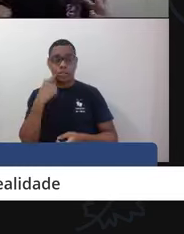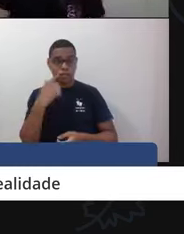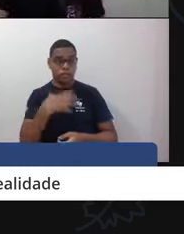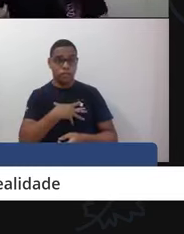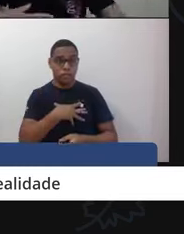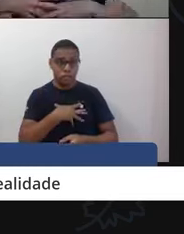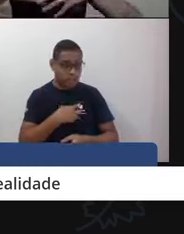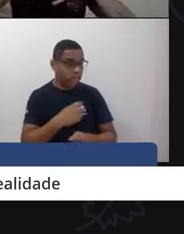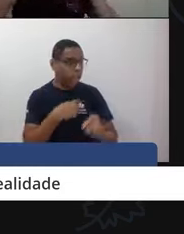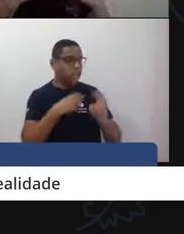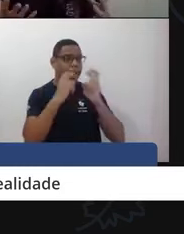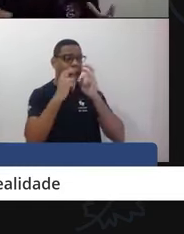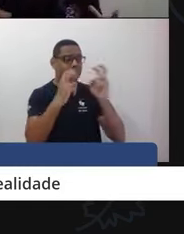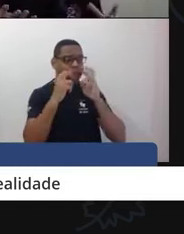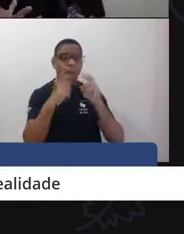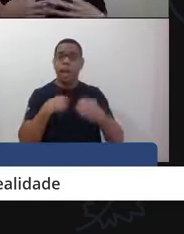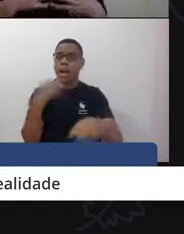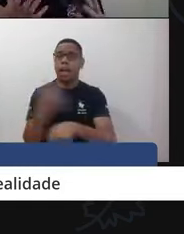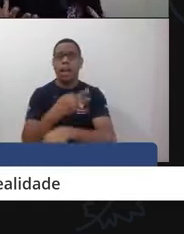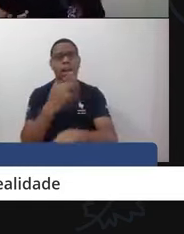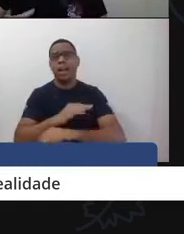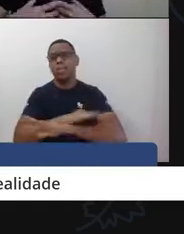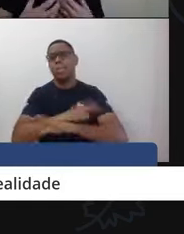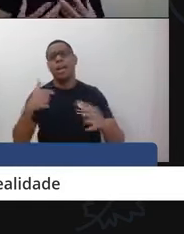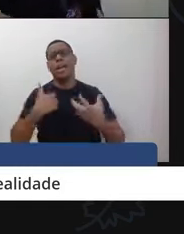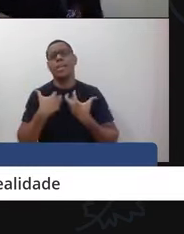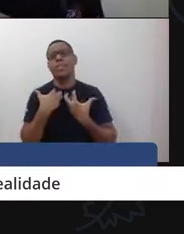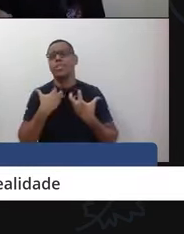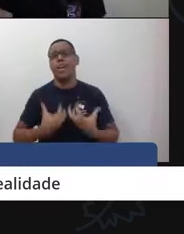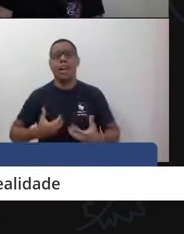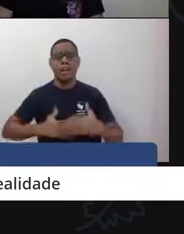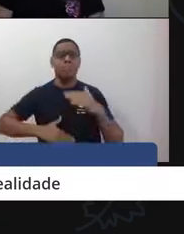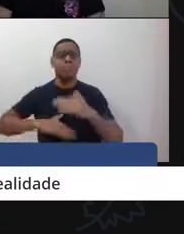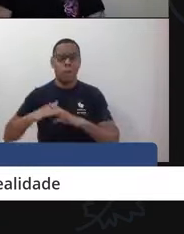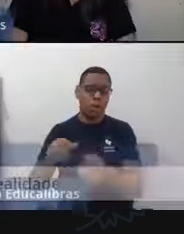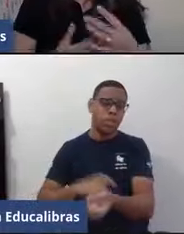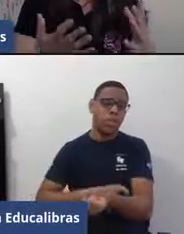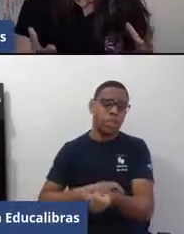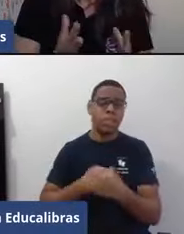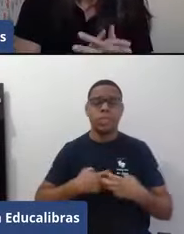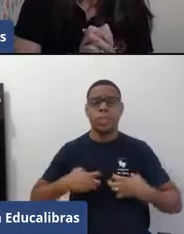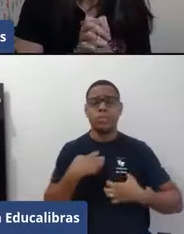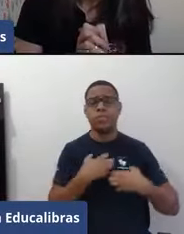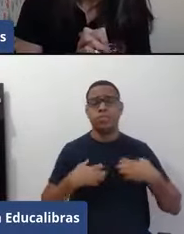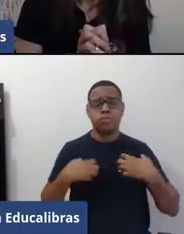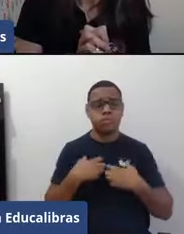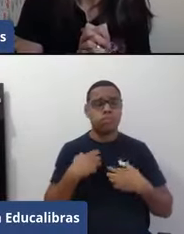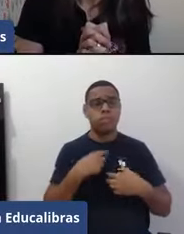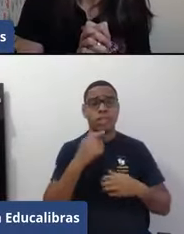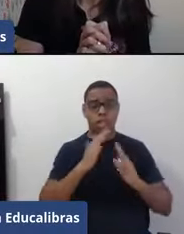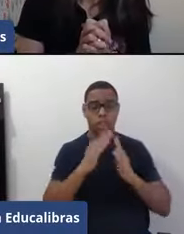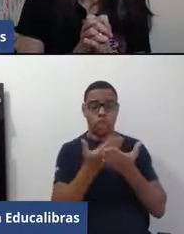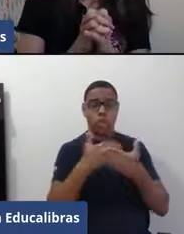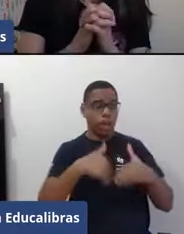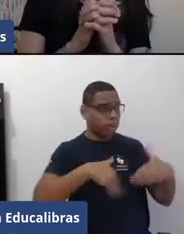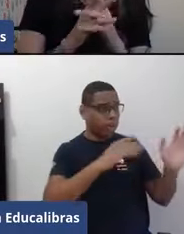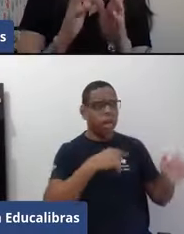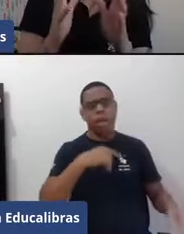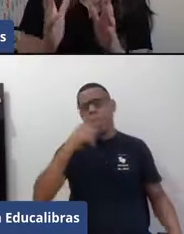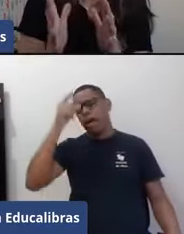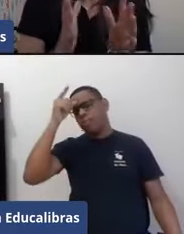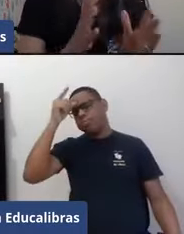dia inteiro, porque eu não aguento mais, eu estou cansada, estou estressada, é um alívio quando ela vai para a escola. Então,